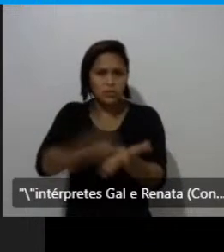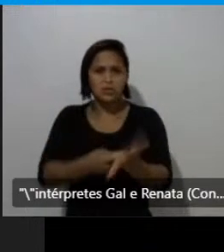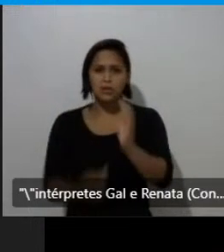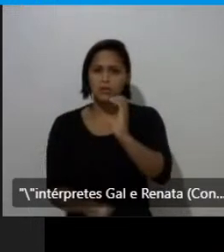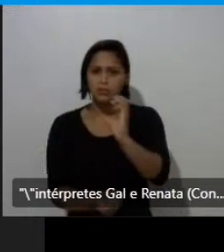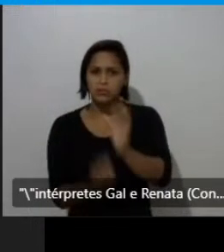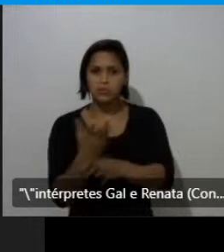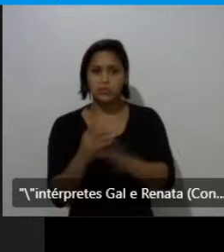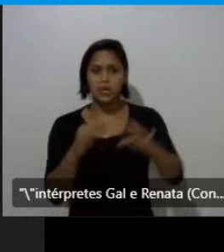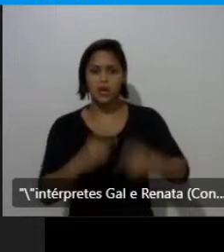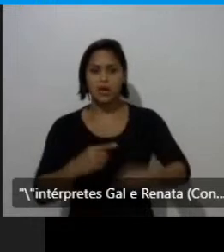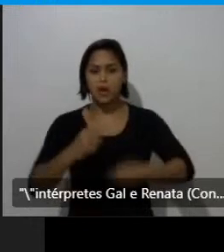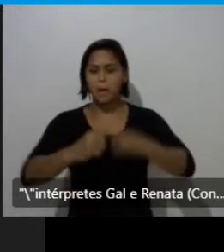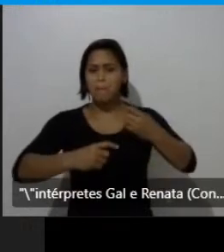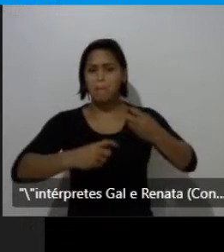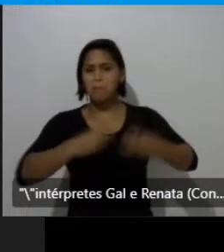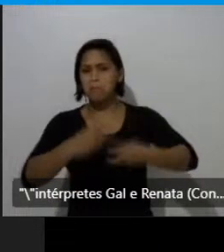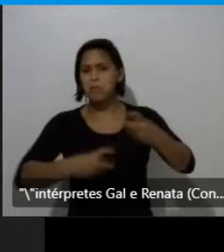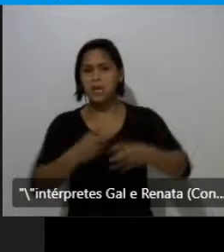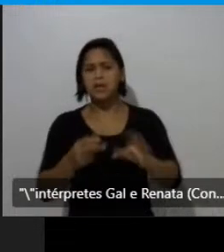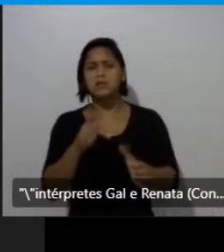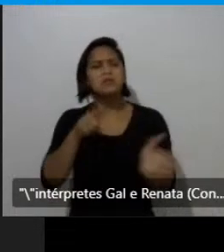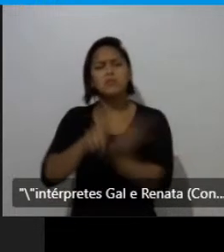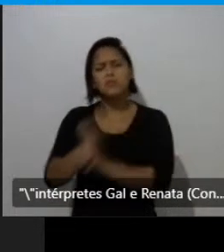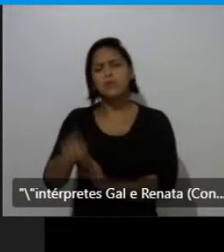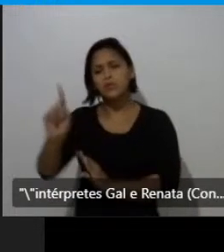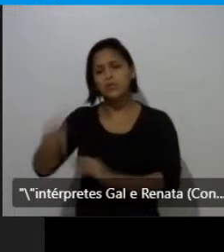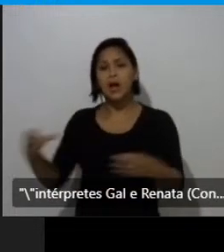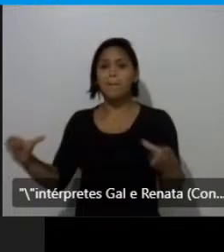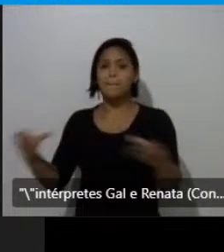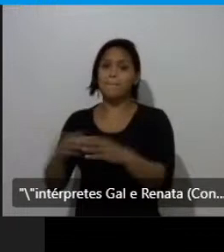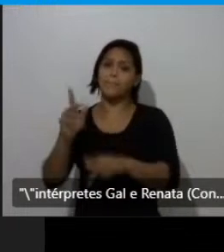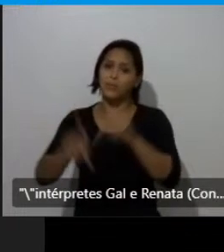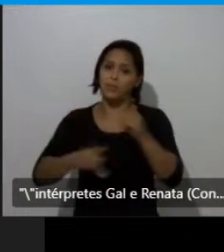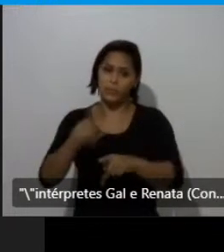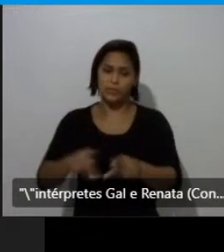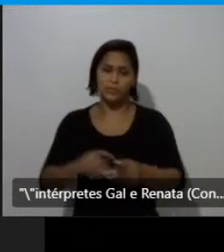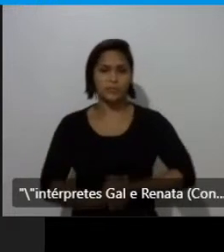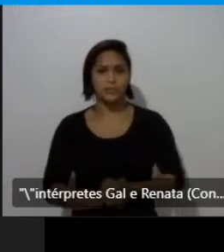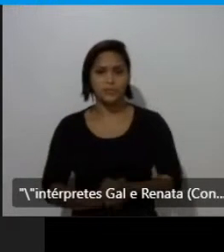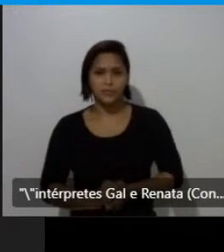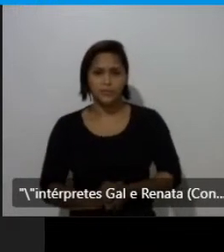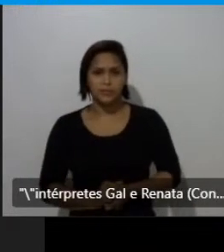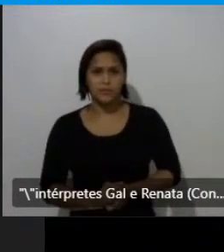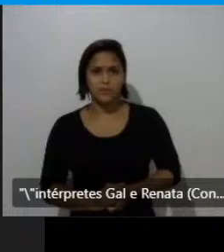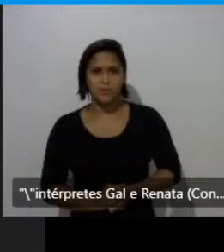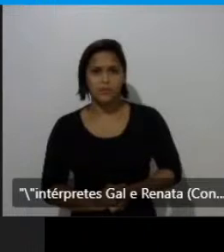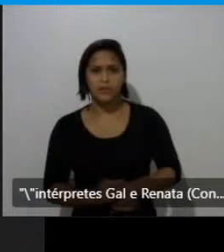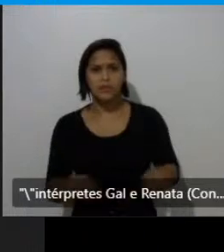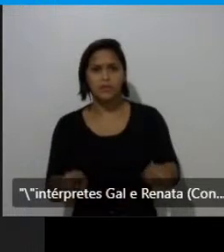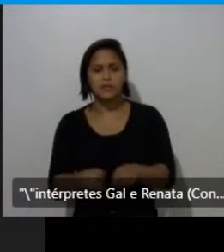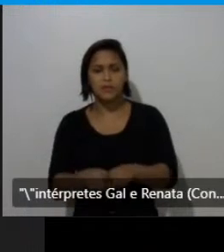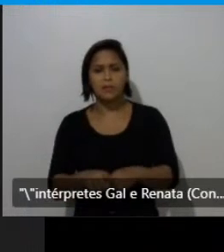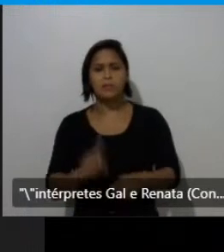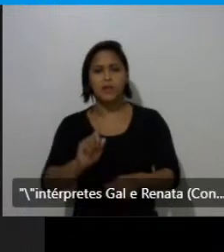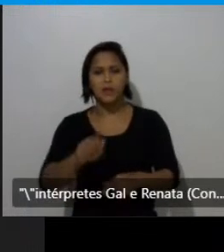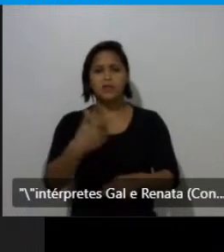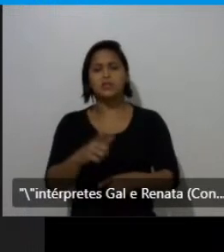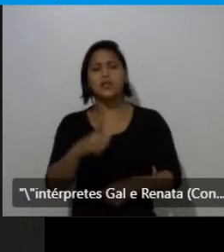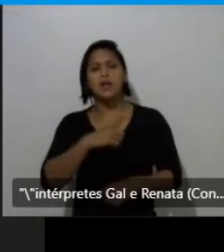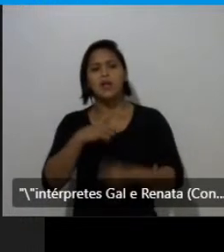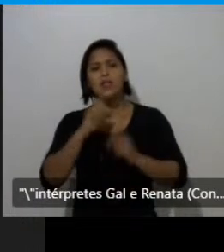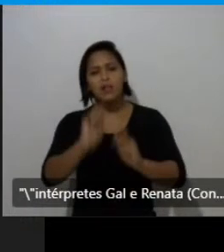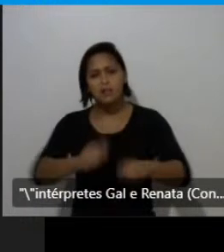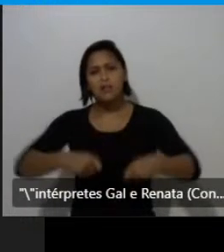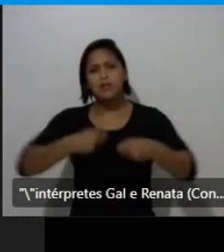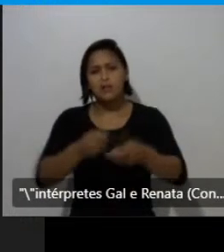esses parques sem qualquer tipo de consulta. Na sequência, a gente tem também com muita força,